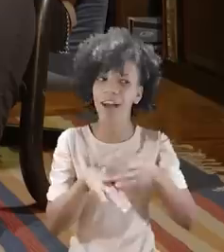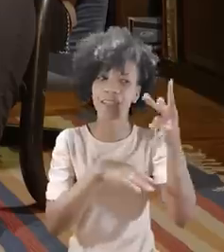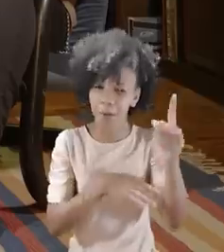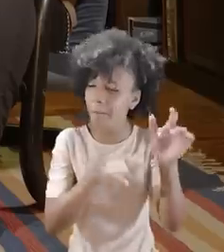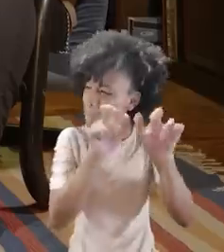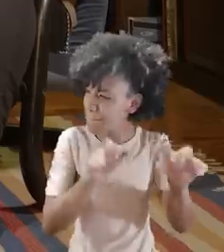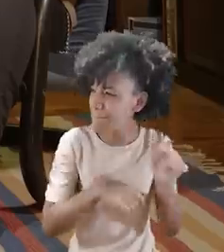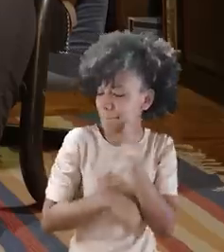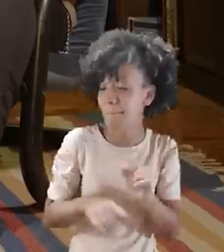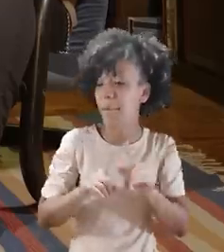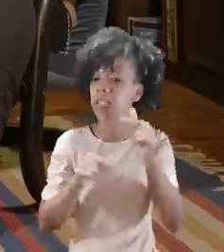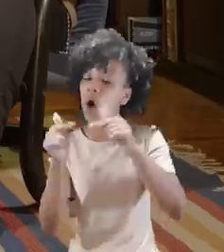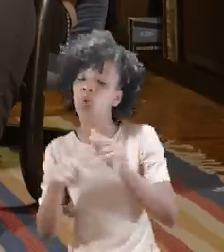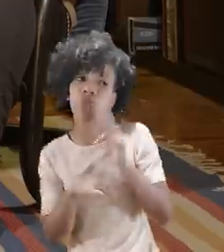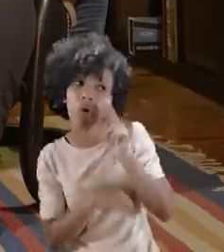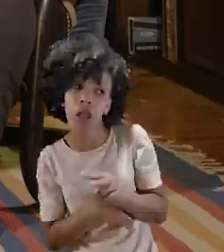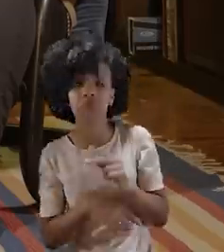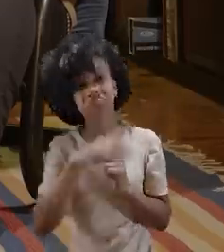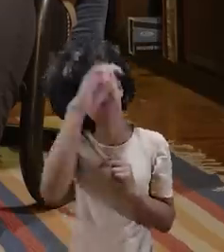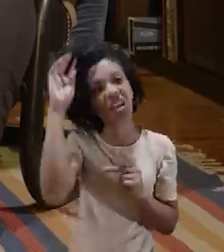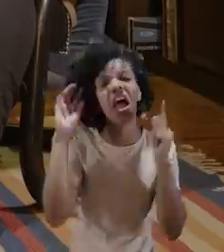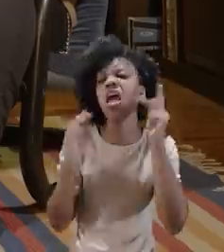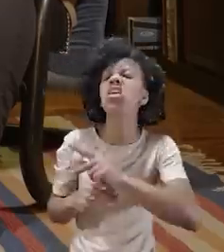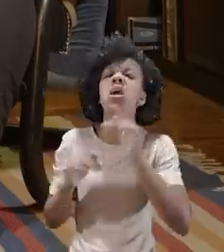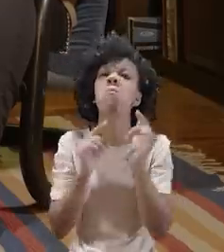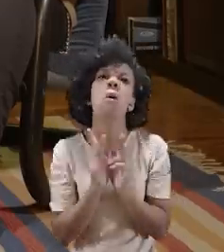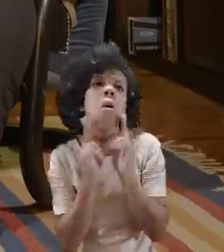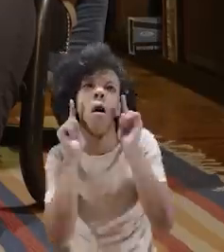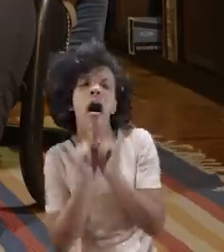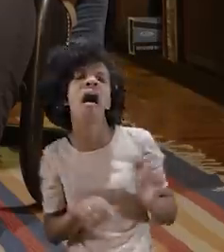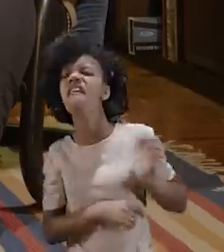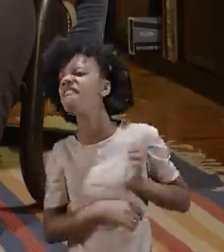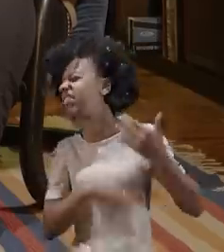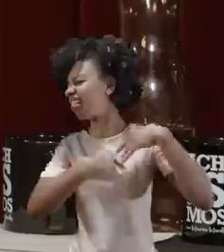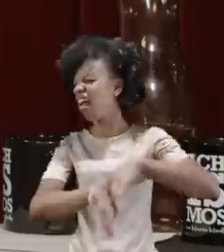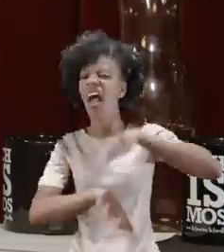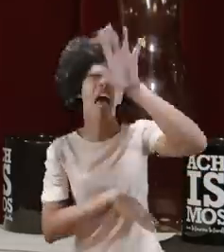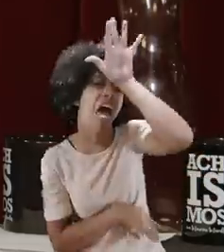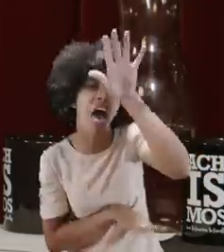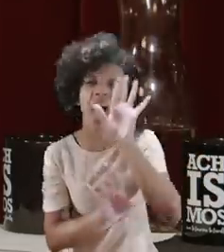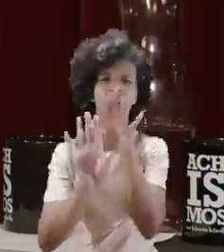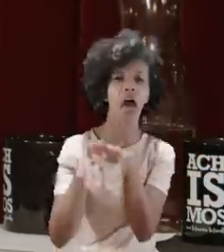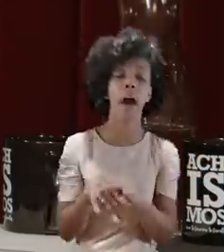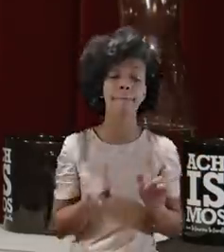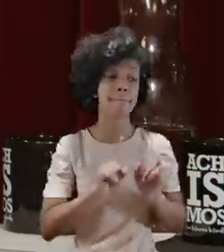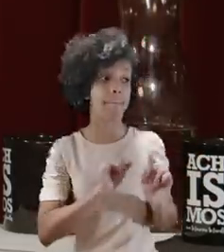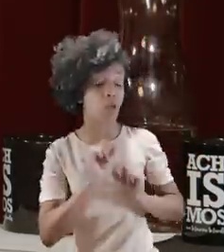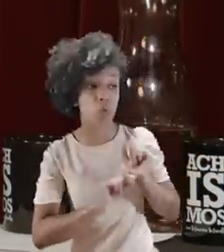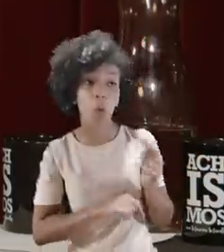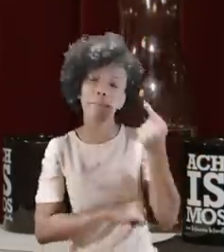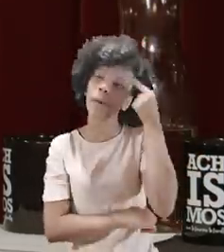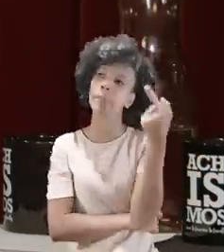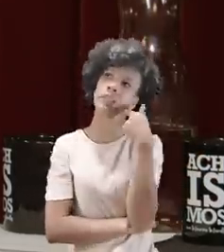ela e os caras muitos não vão ver falando assim ah mano que com essa do só que aí aí